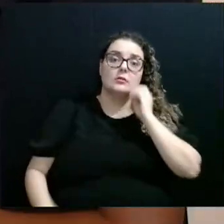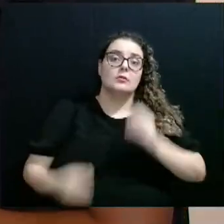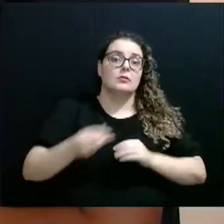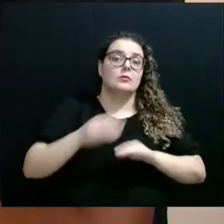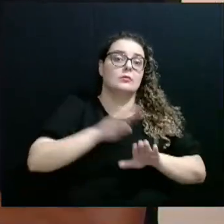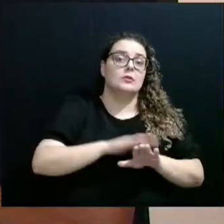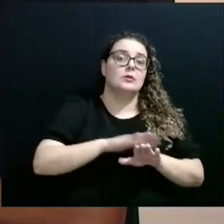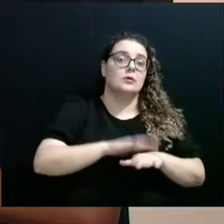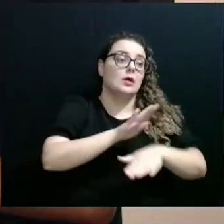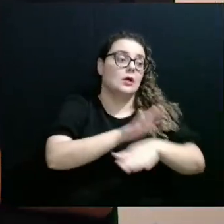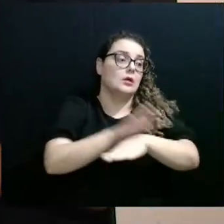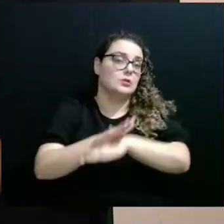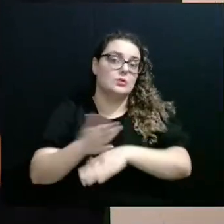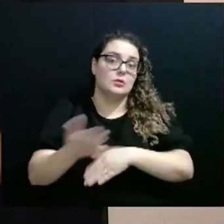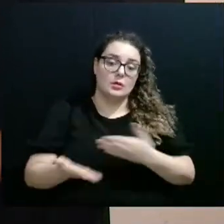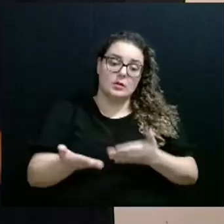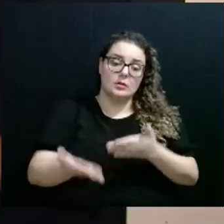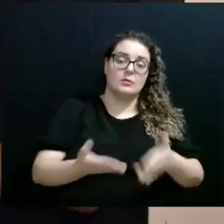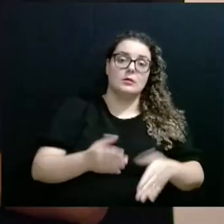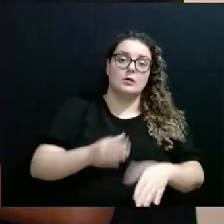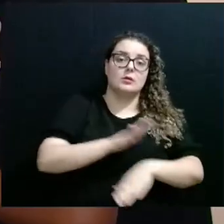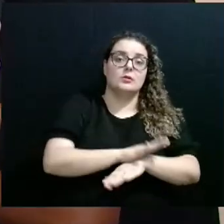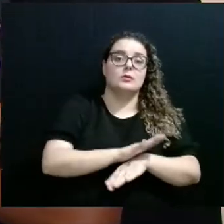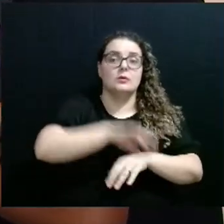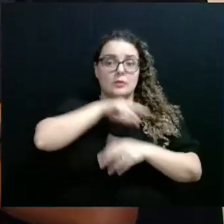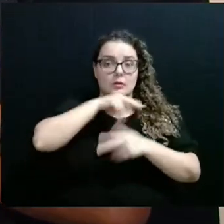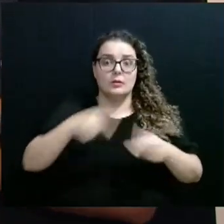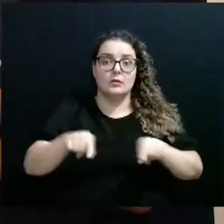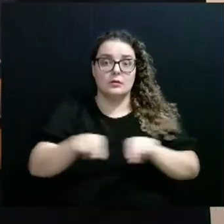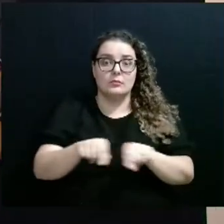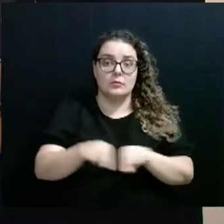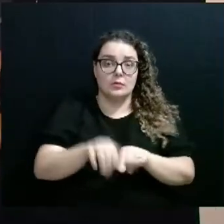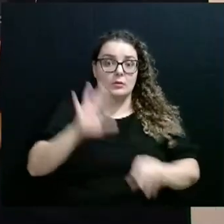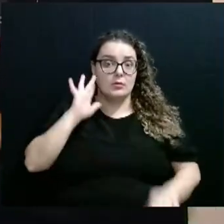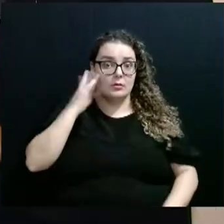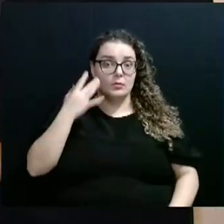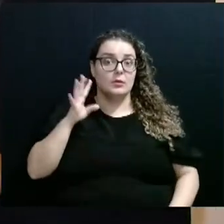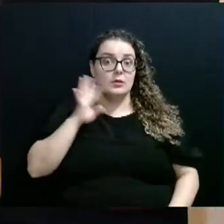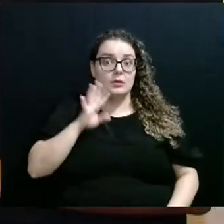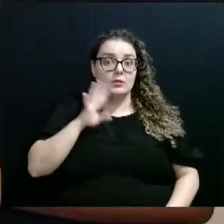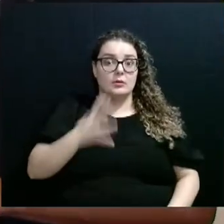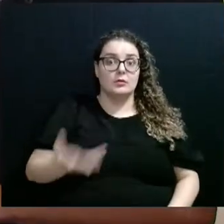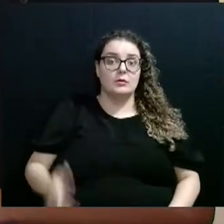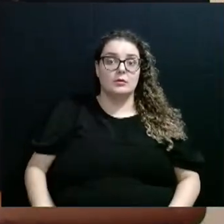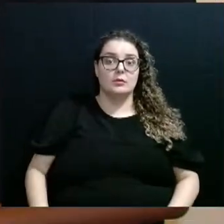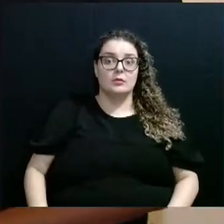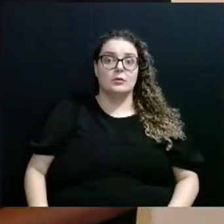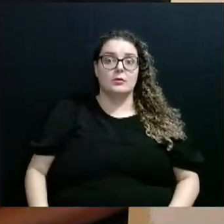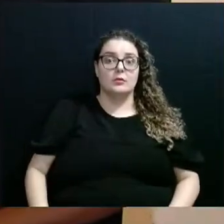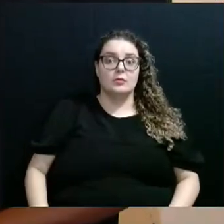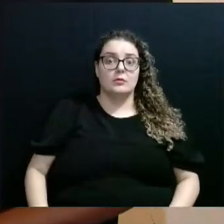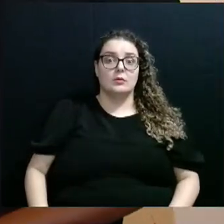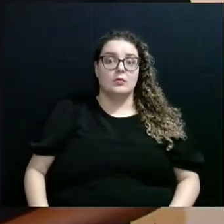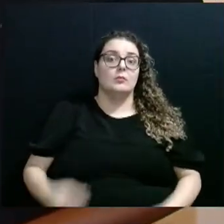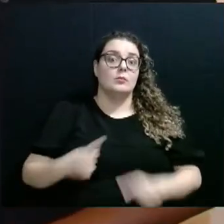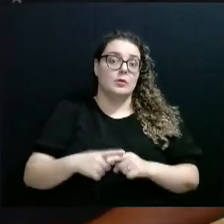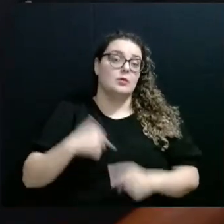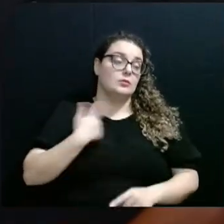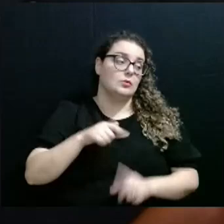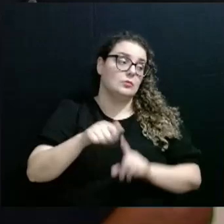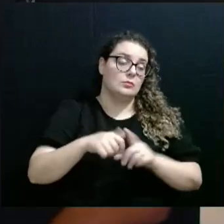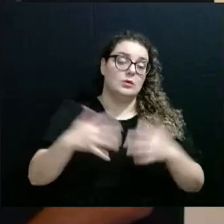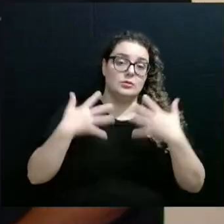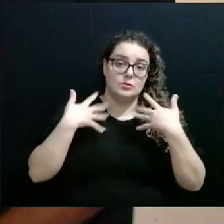na conservação das espécies. Também essa questão achei super interessante, turismo desordenado, porque nós estamos em janeiro, muita